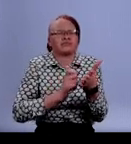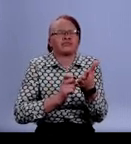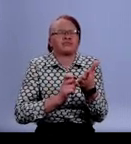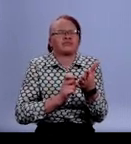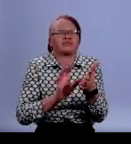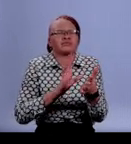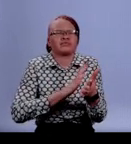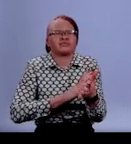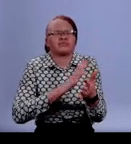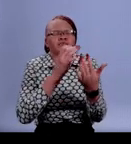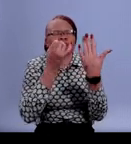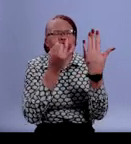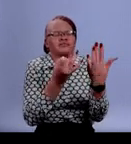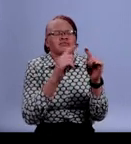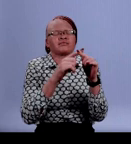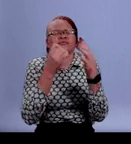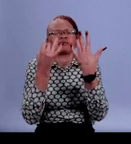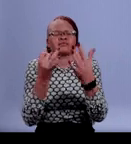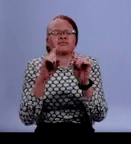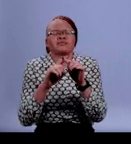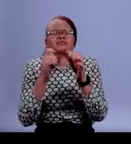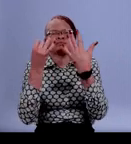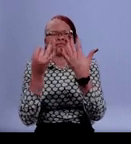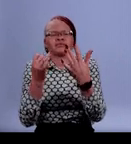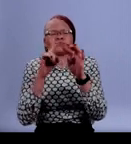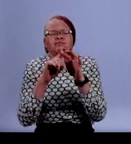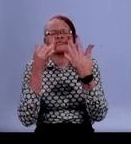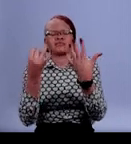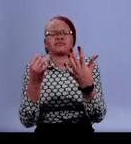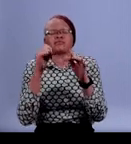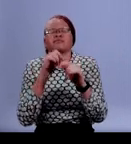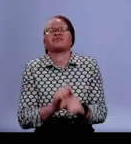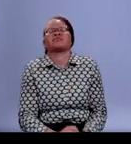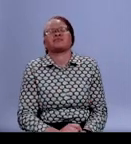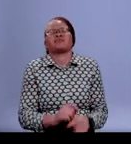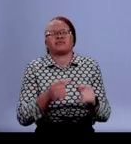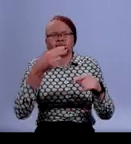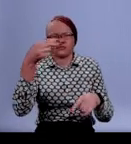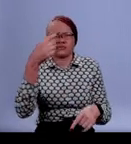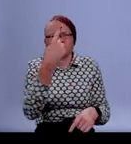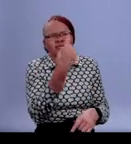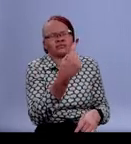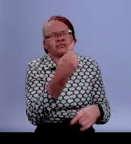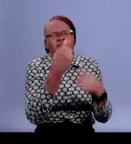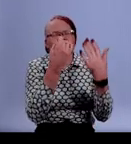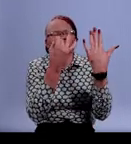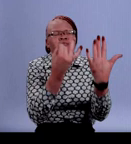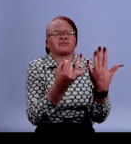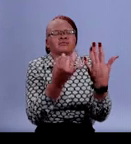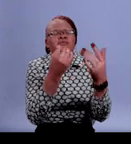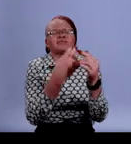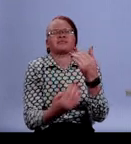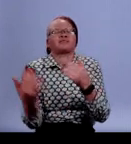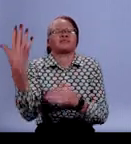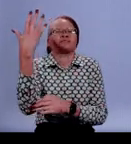continuando temos aqui sete vezes sete x-7x 7x 77